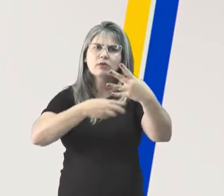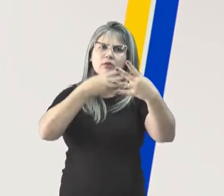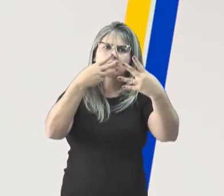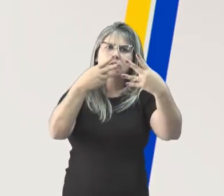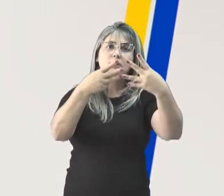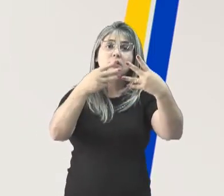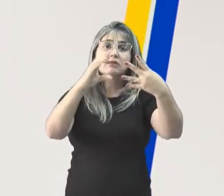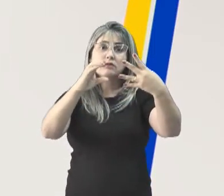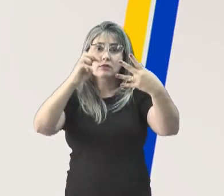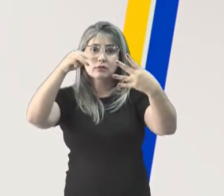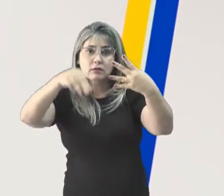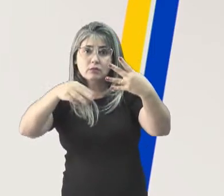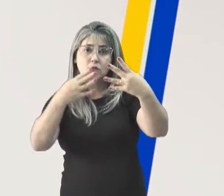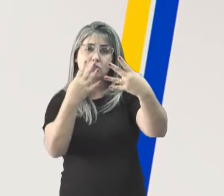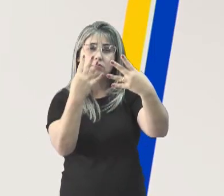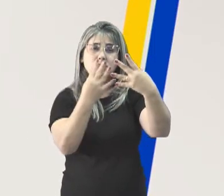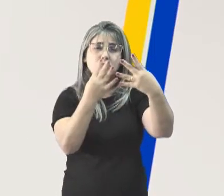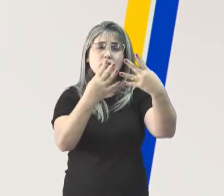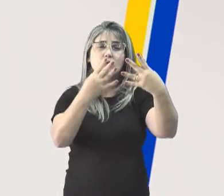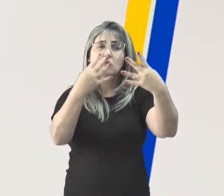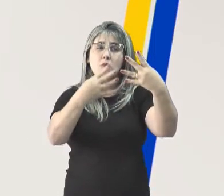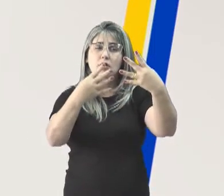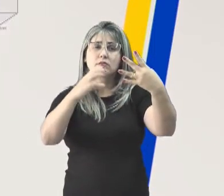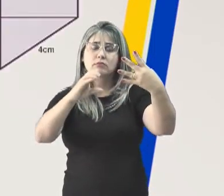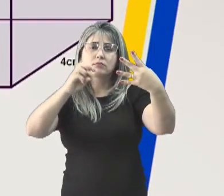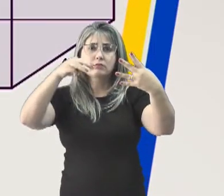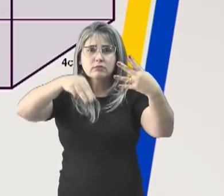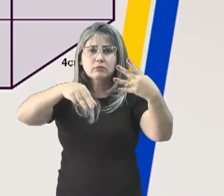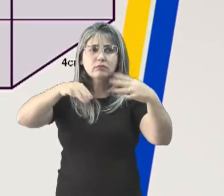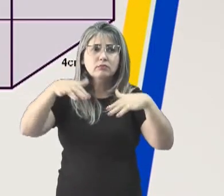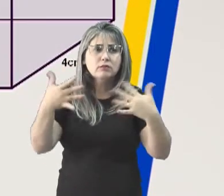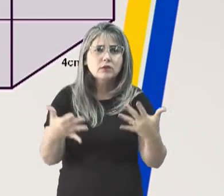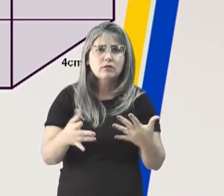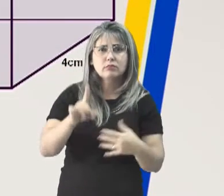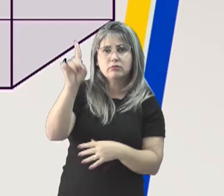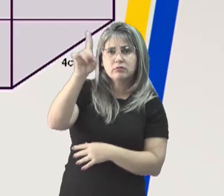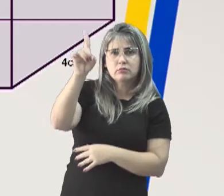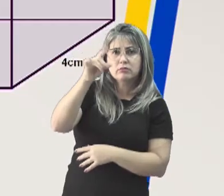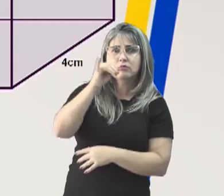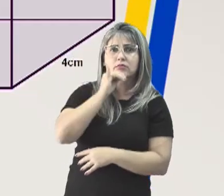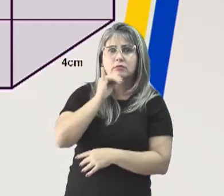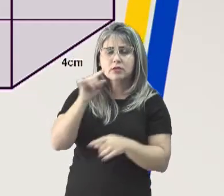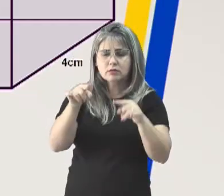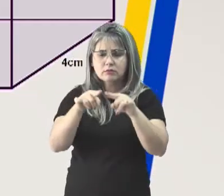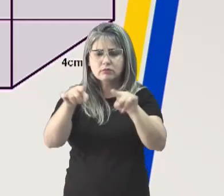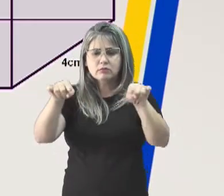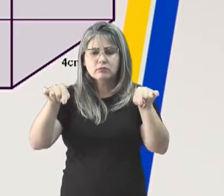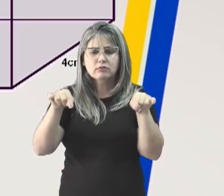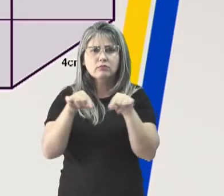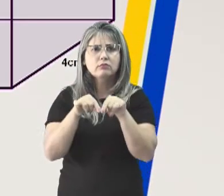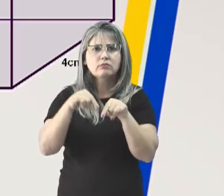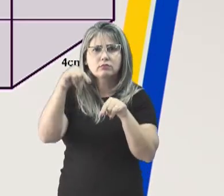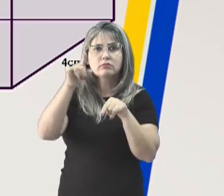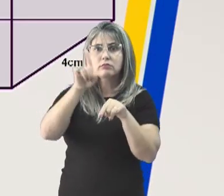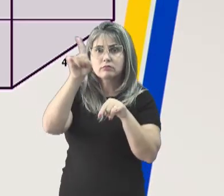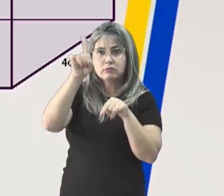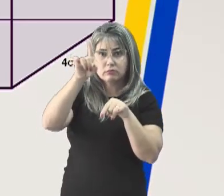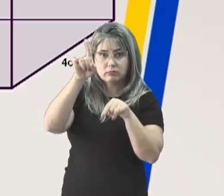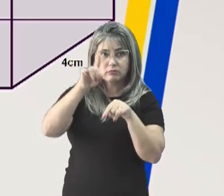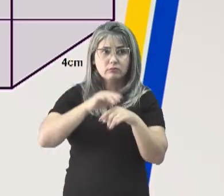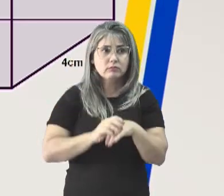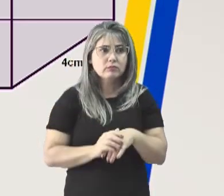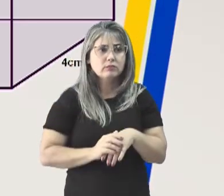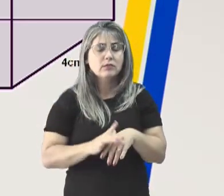D, 4 cm. Então vamos lá, tá aí a figura 3 que apareceu lá na